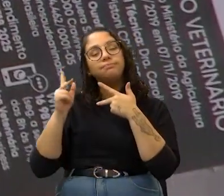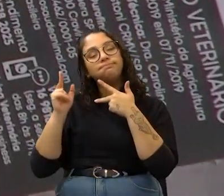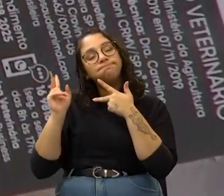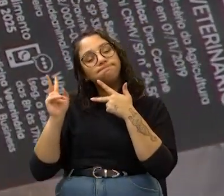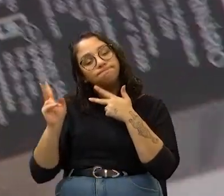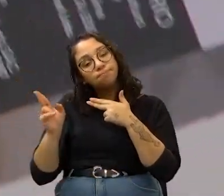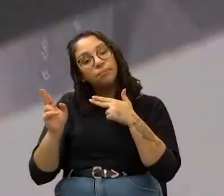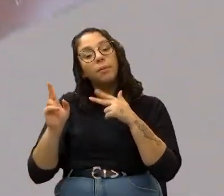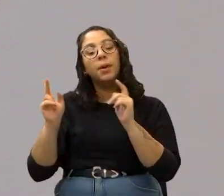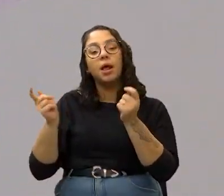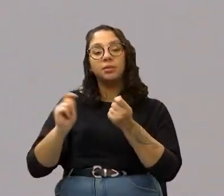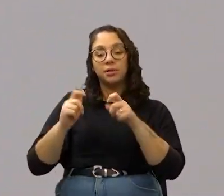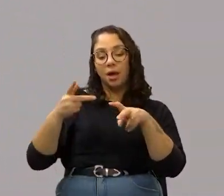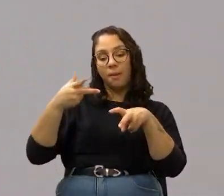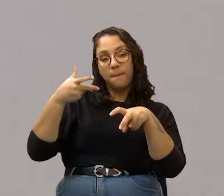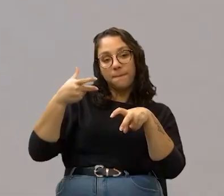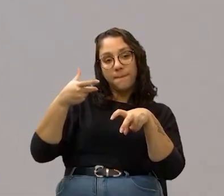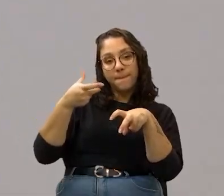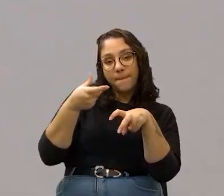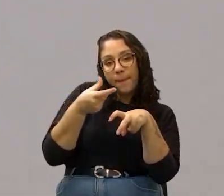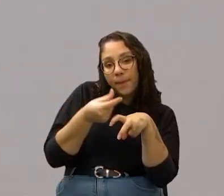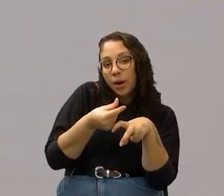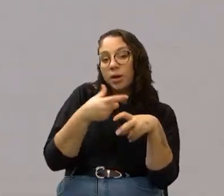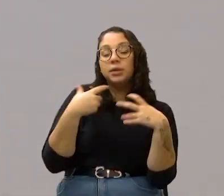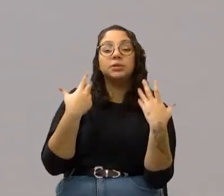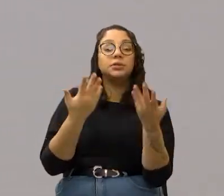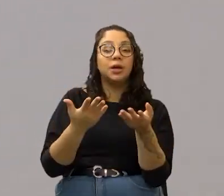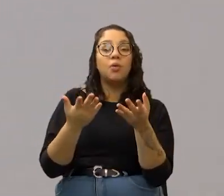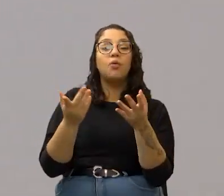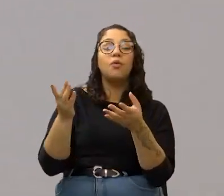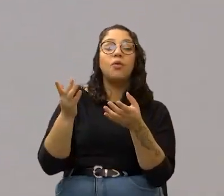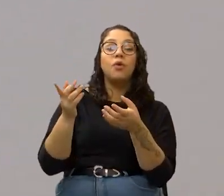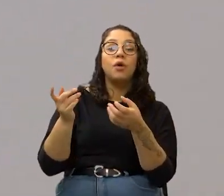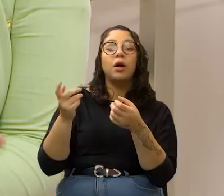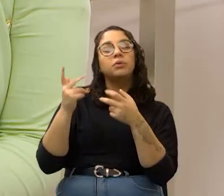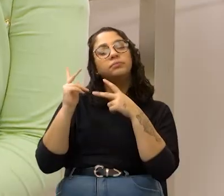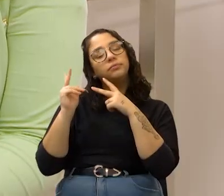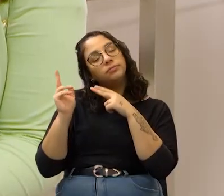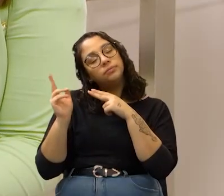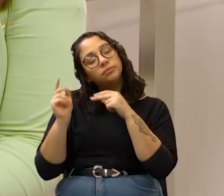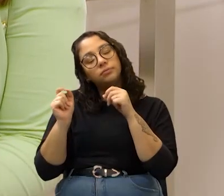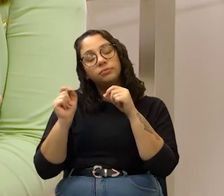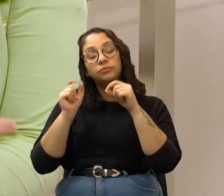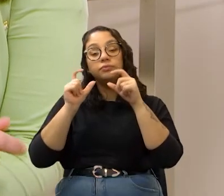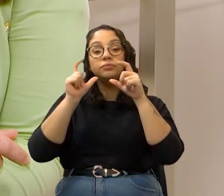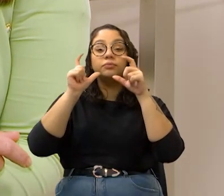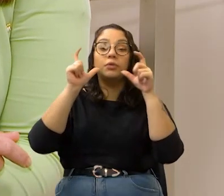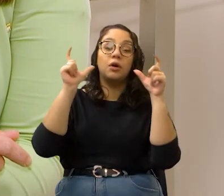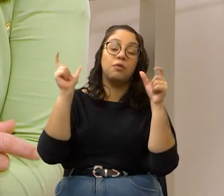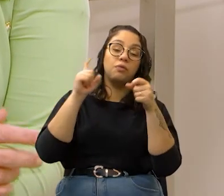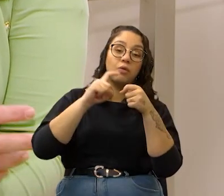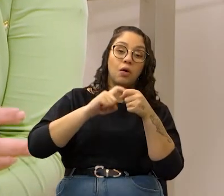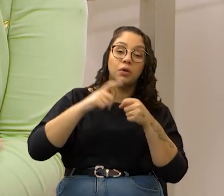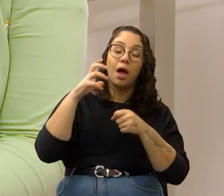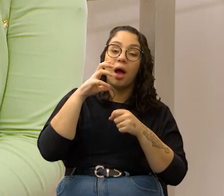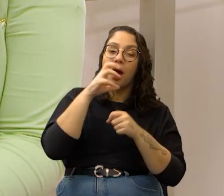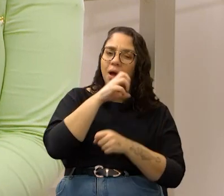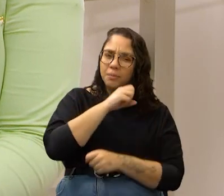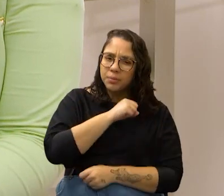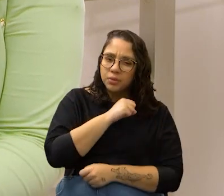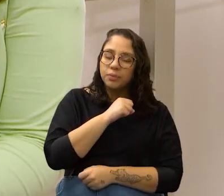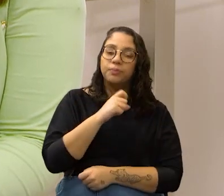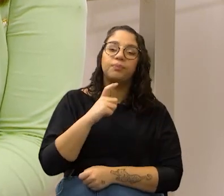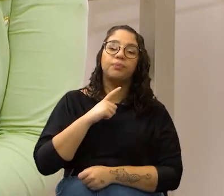é anestesiado, né, para poder fazer a aplicação intraarticular. Então, ele vai se recuperar desse procedimento cirúrgico, é uma recuperação